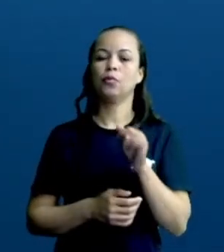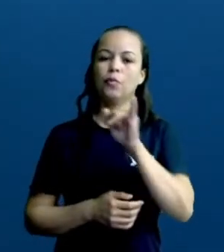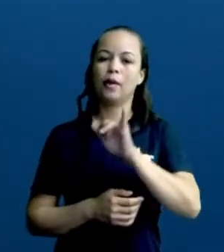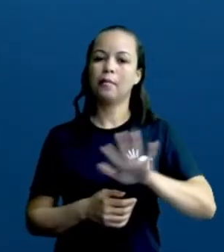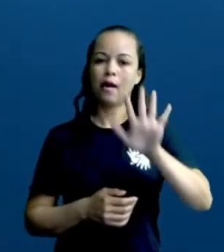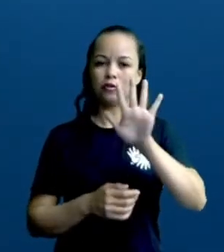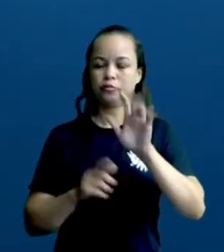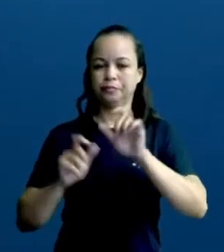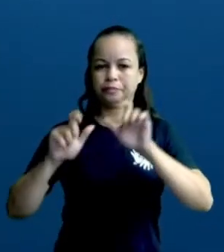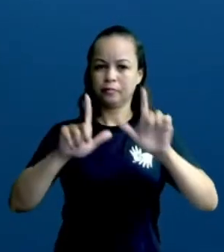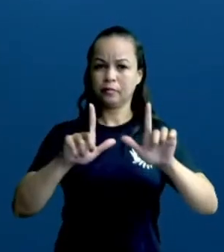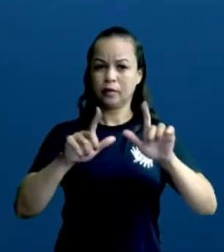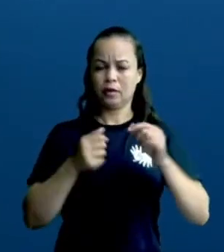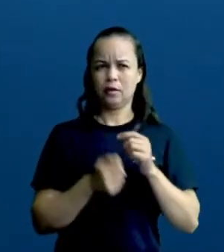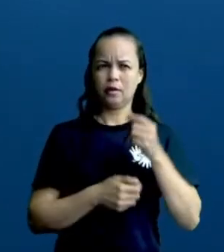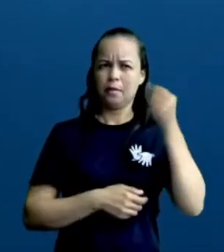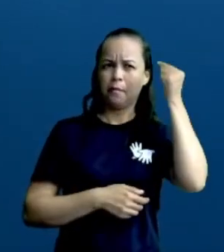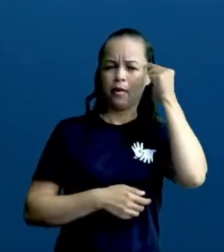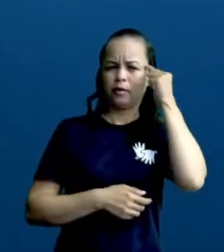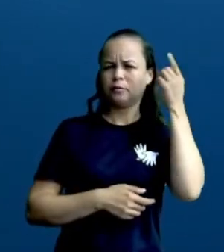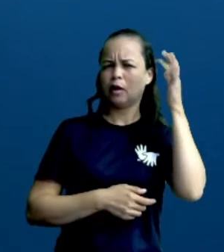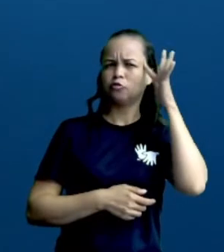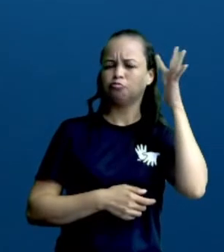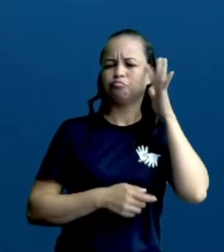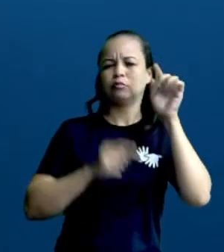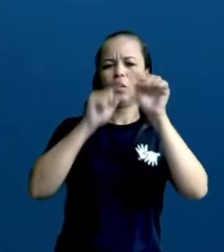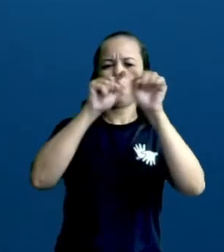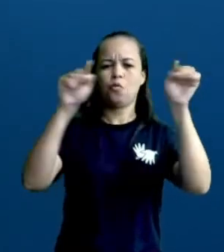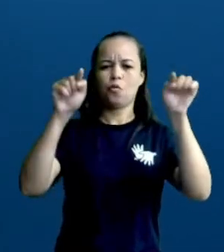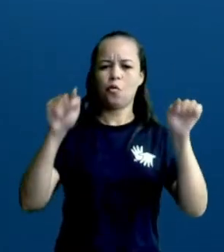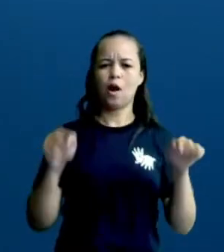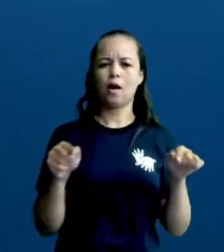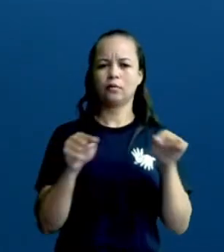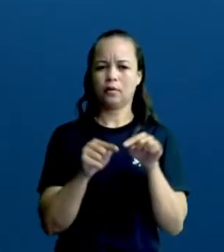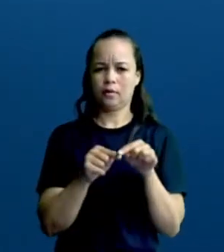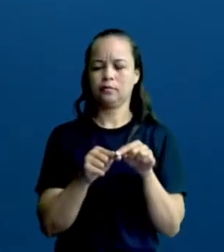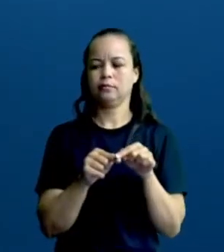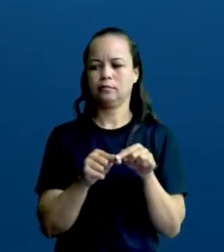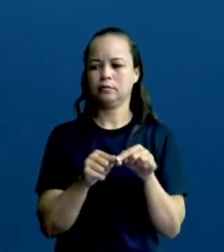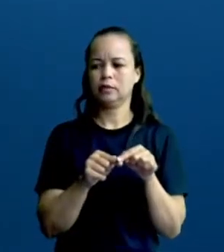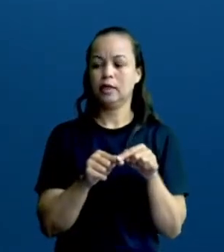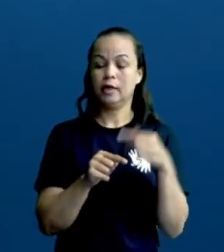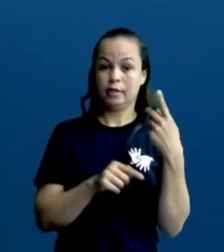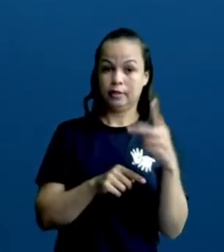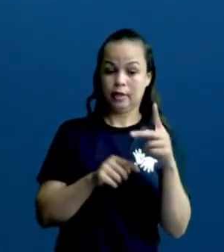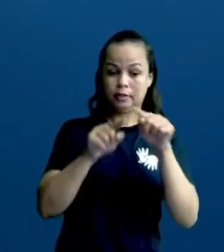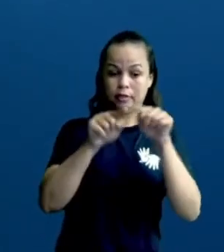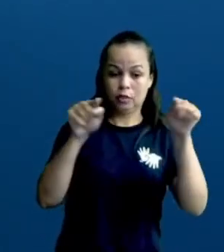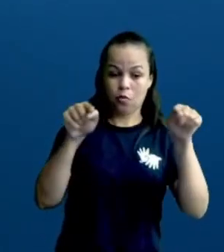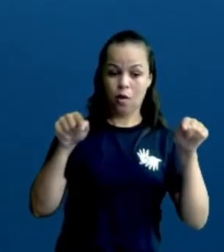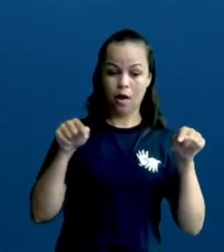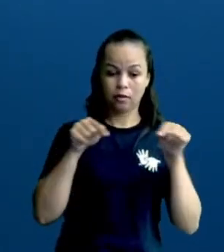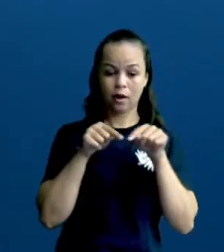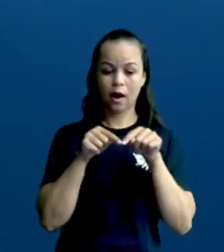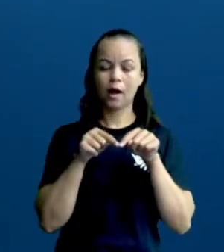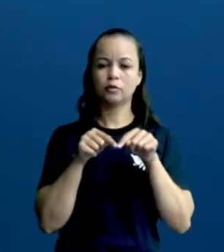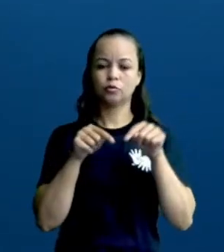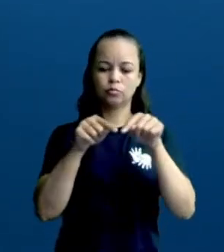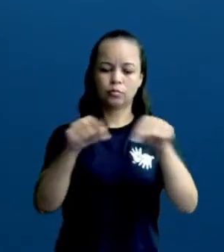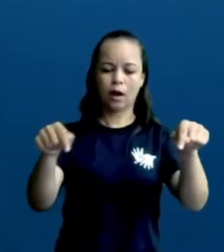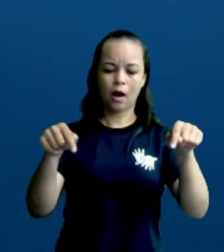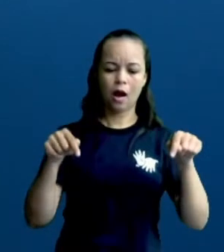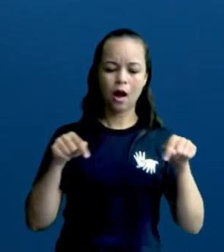um quadrado. Olha aqui um quadrado. E nesse quadrado aqui, ó, é a área,